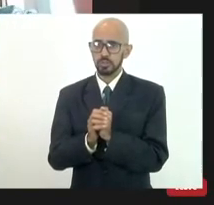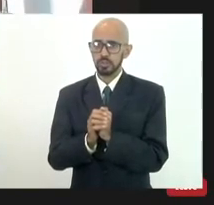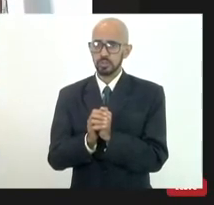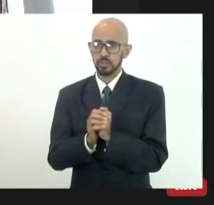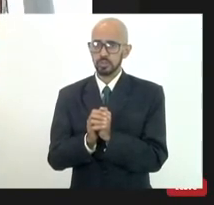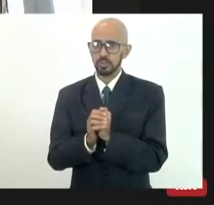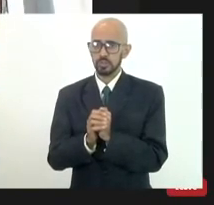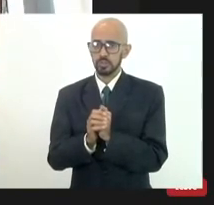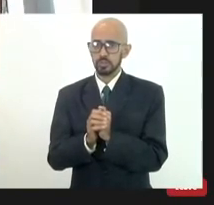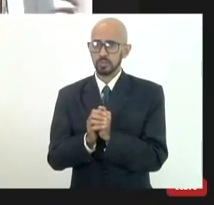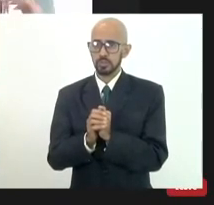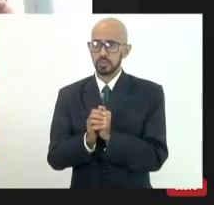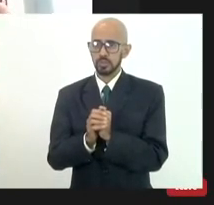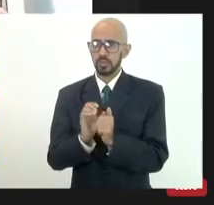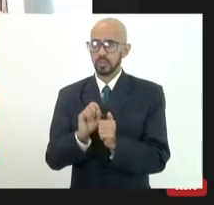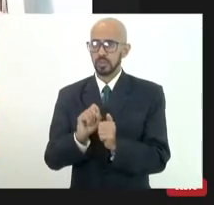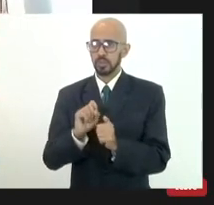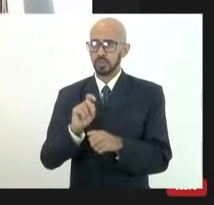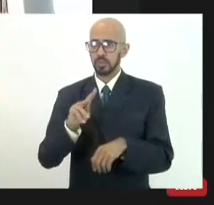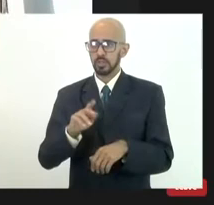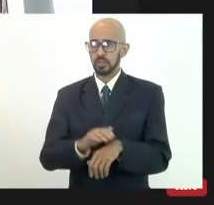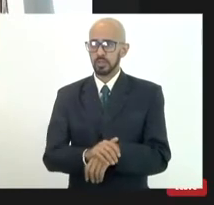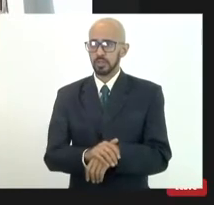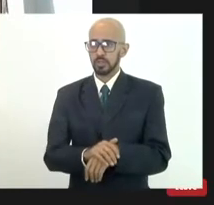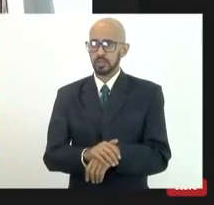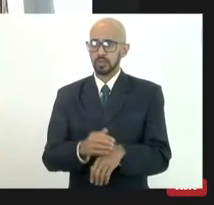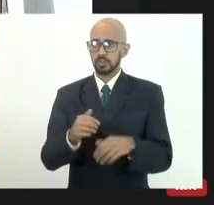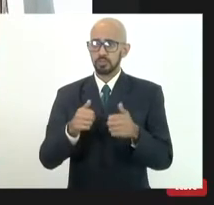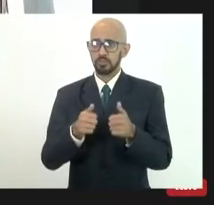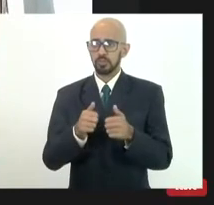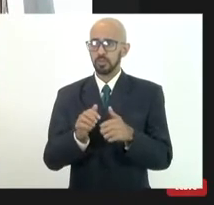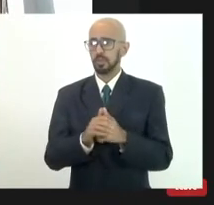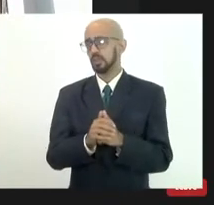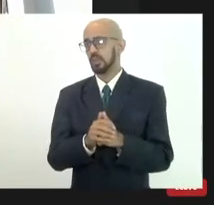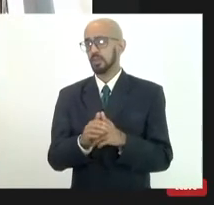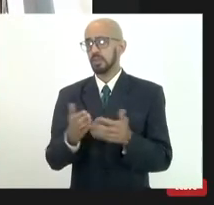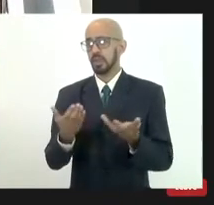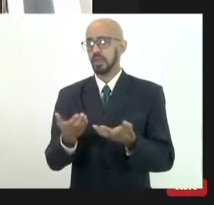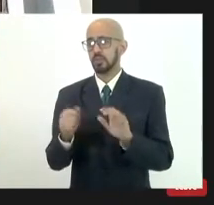Tudo bem. Então, quero só registrar a presença aqui